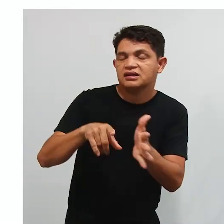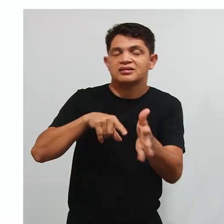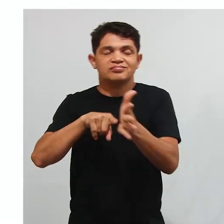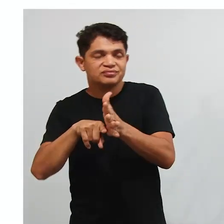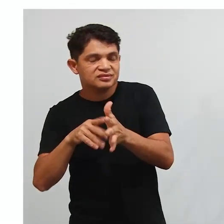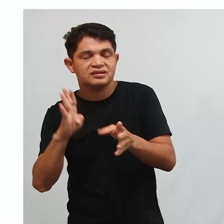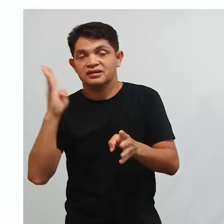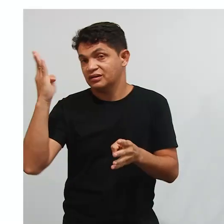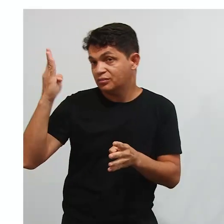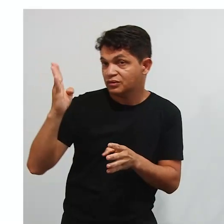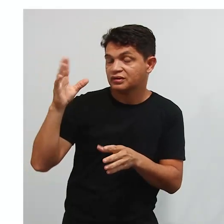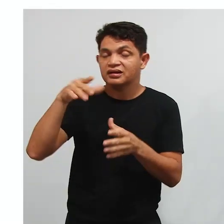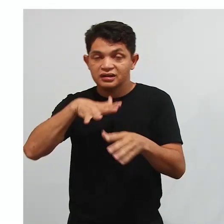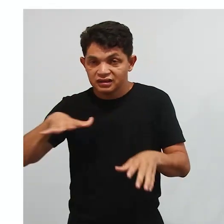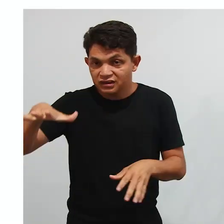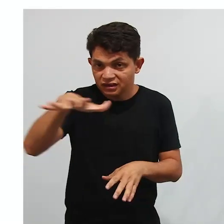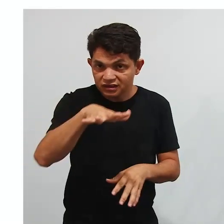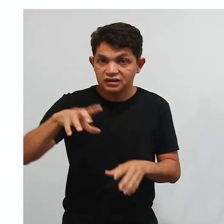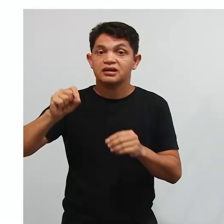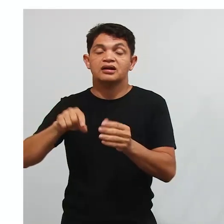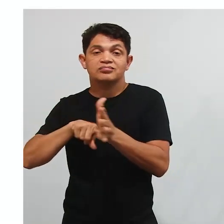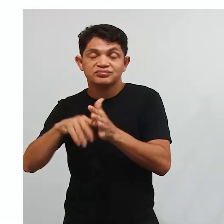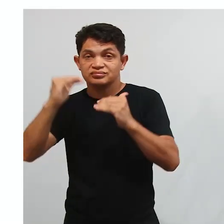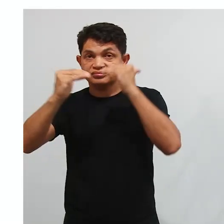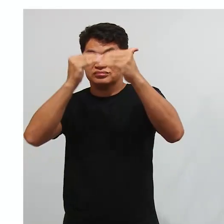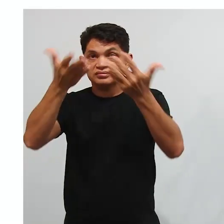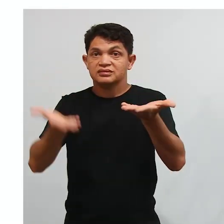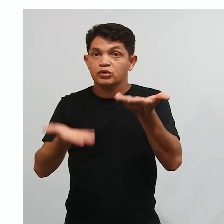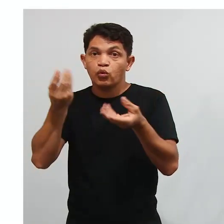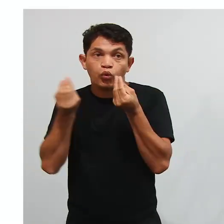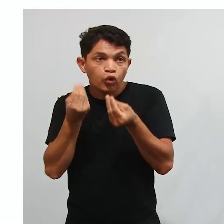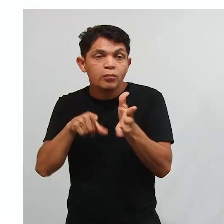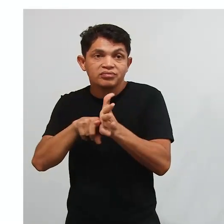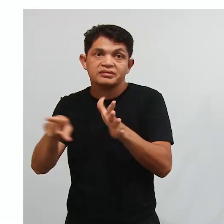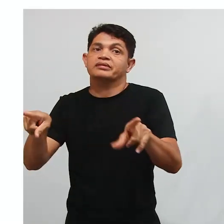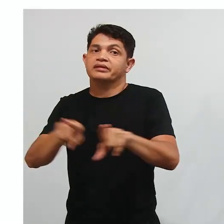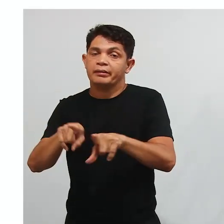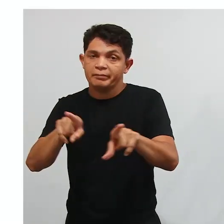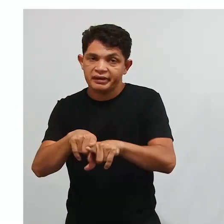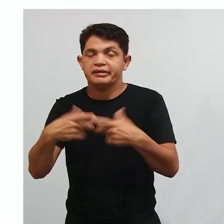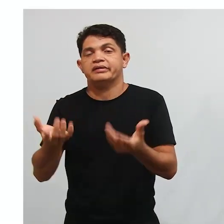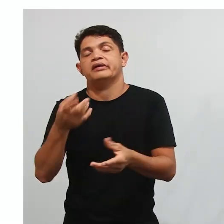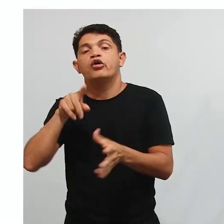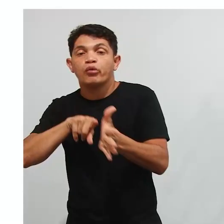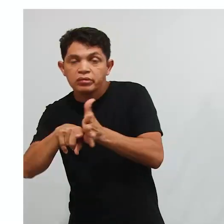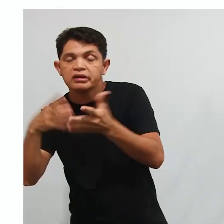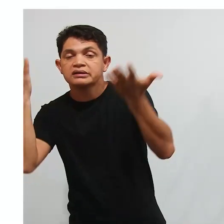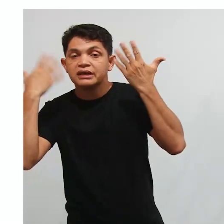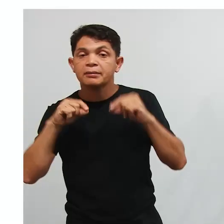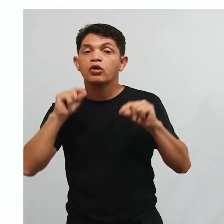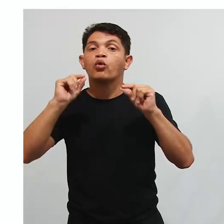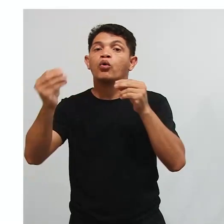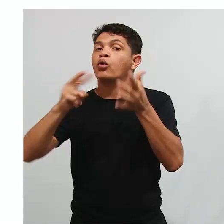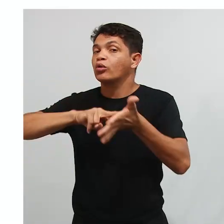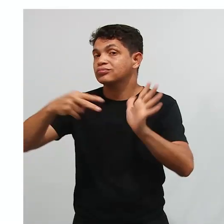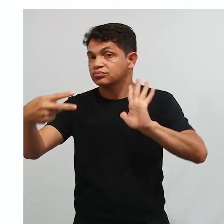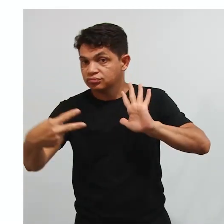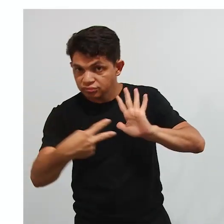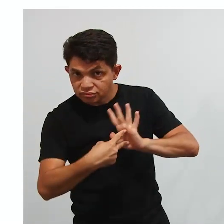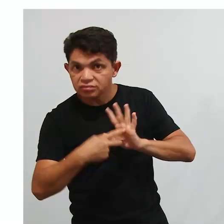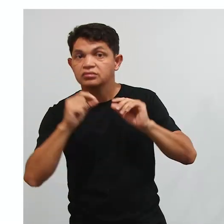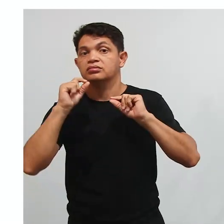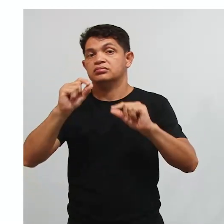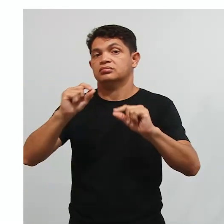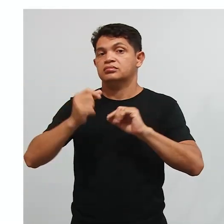bibliográfica levantamento de campo então ela serve para isso né ela vai explorar um assunto a